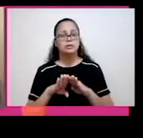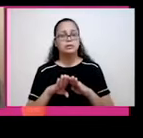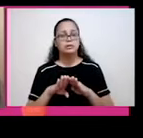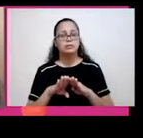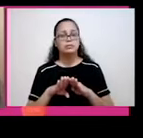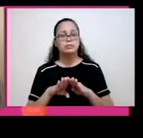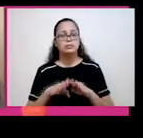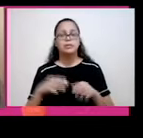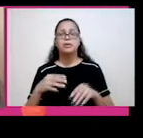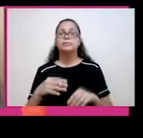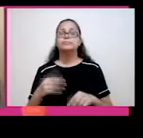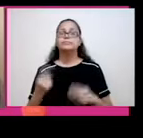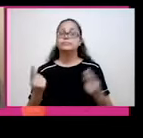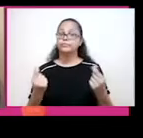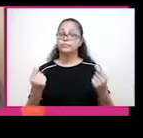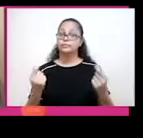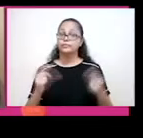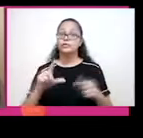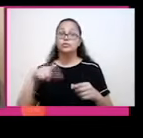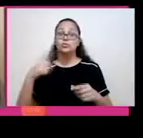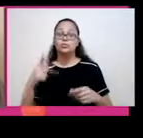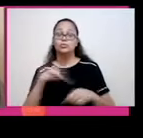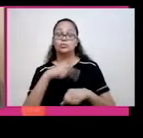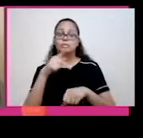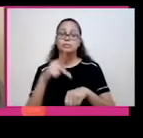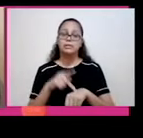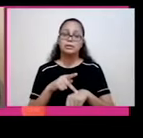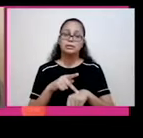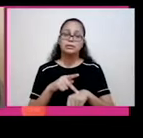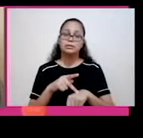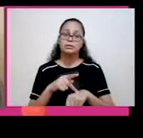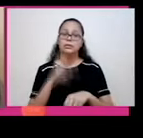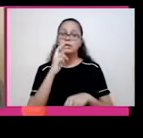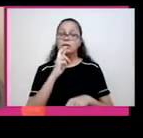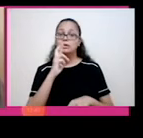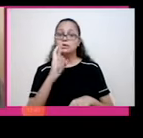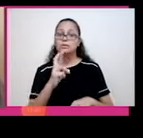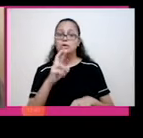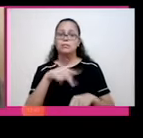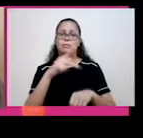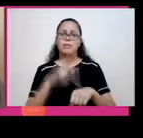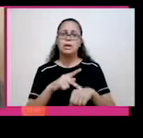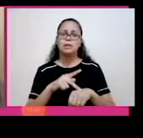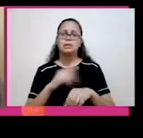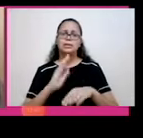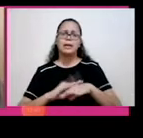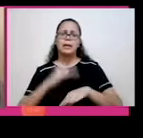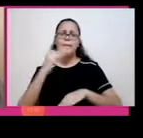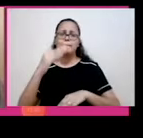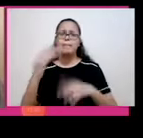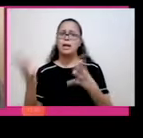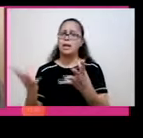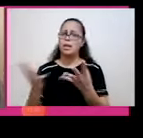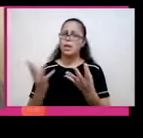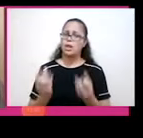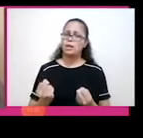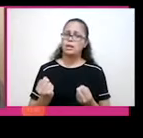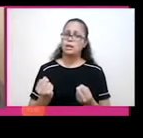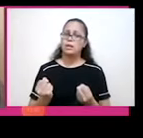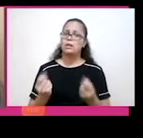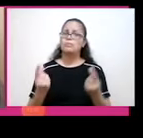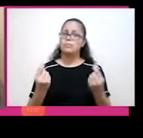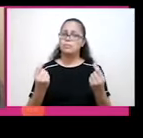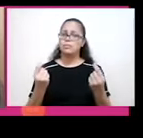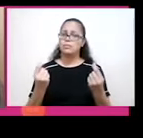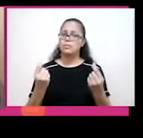do capital estrangeiro. O resultado é o país que mais recebeu investimentos internacionais diretos desde 1987, após